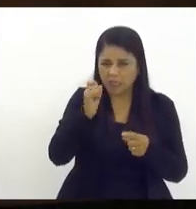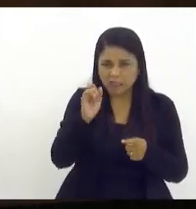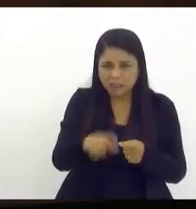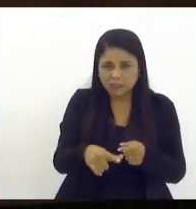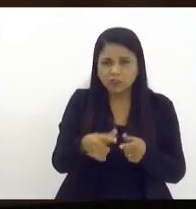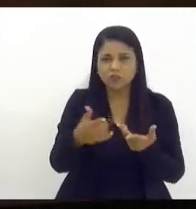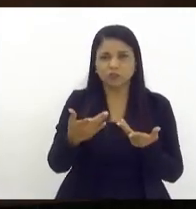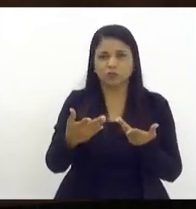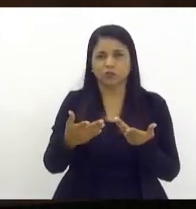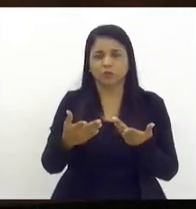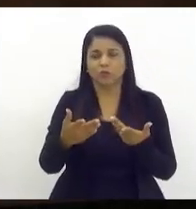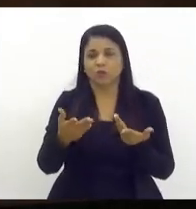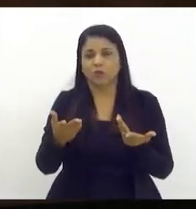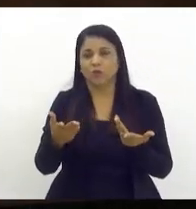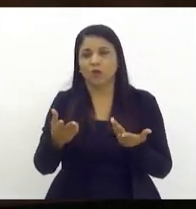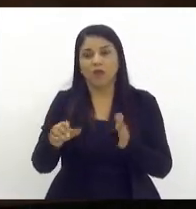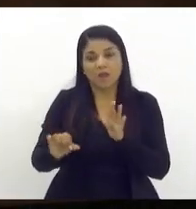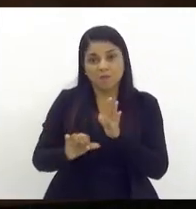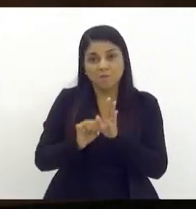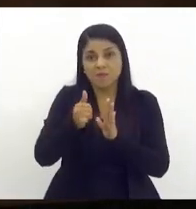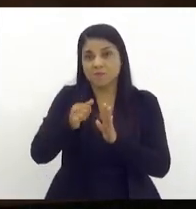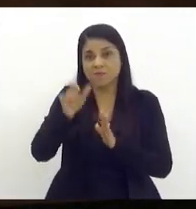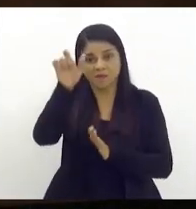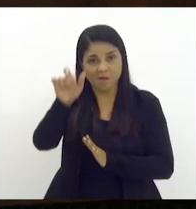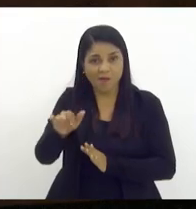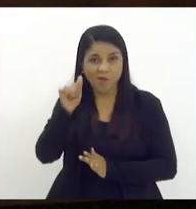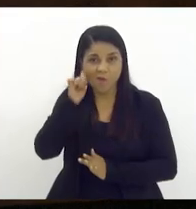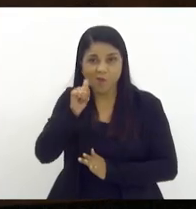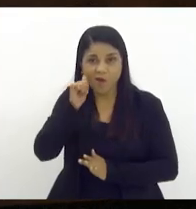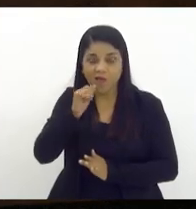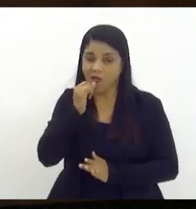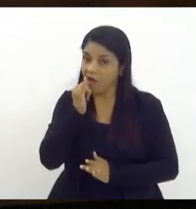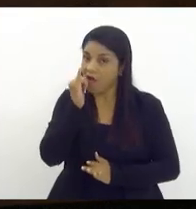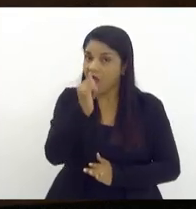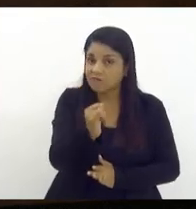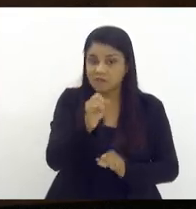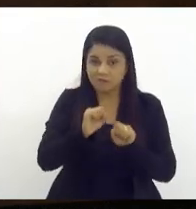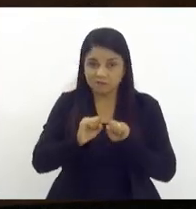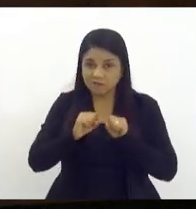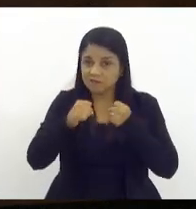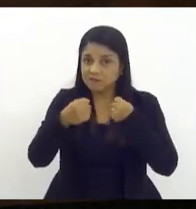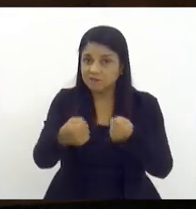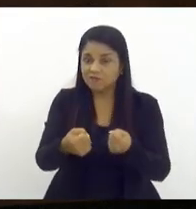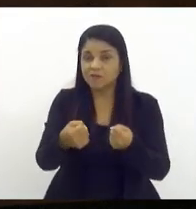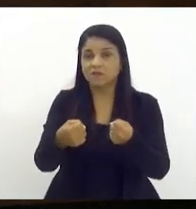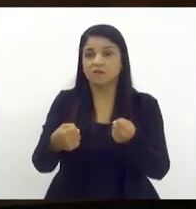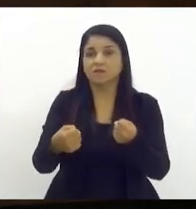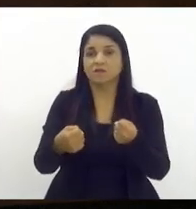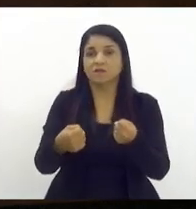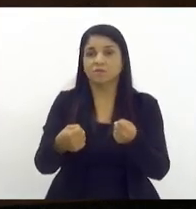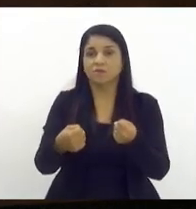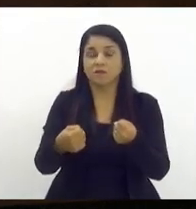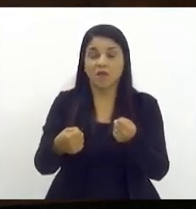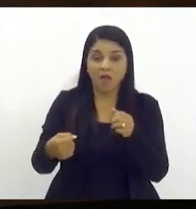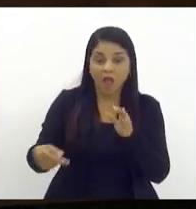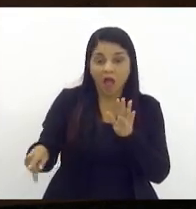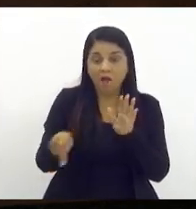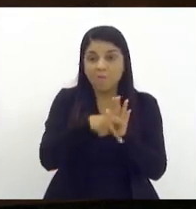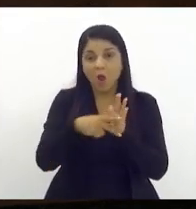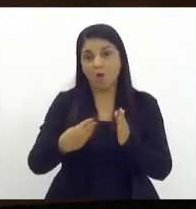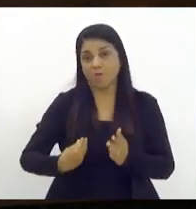são as primeiras a alertarem e defenderem, porque a própria sobrevivência